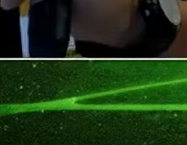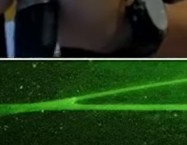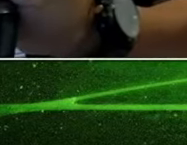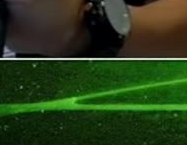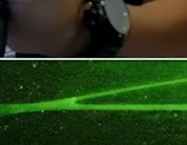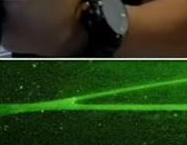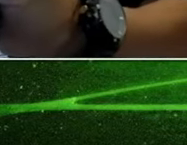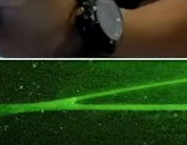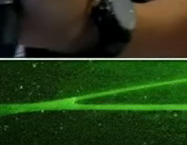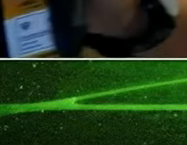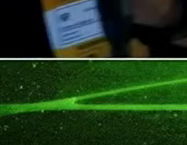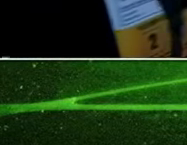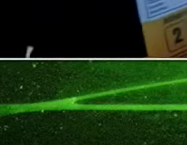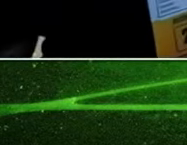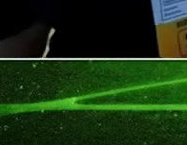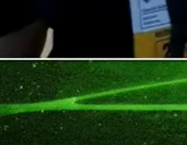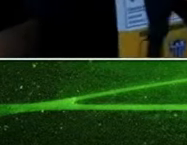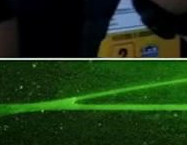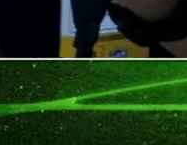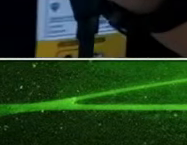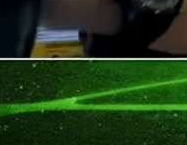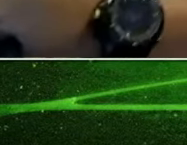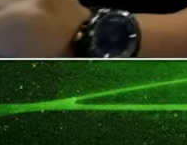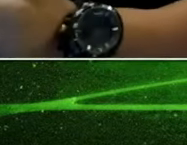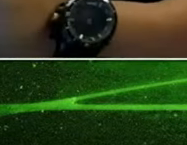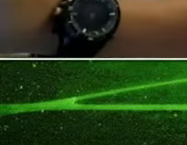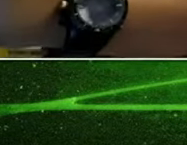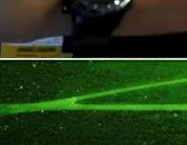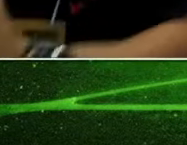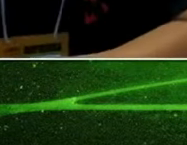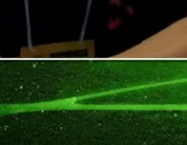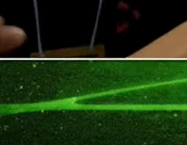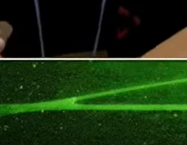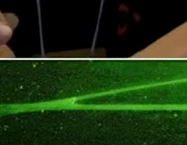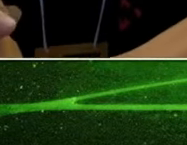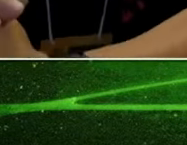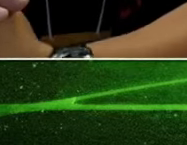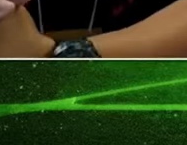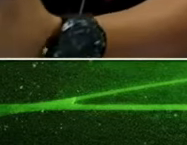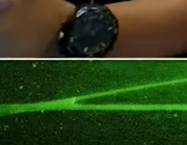hul driblou vai fazer ent B